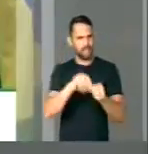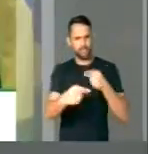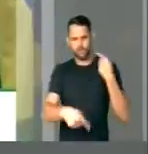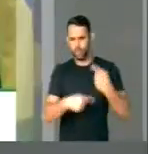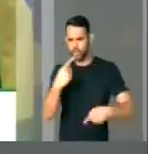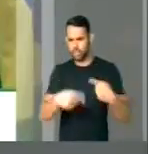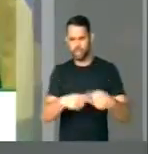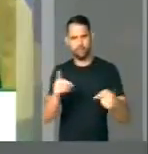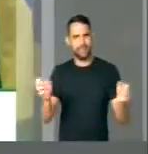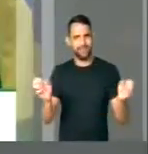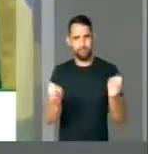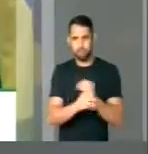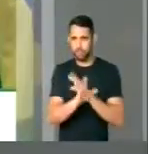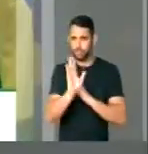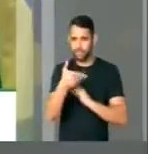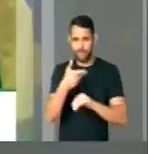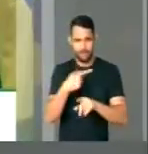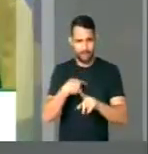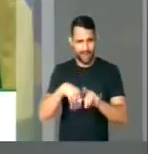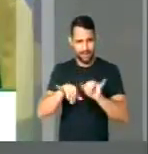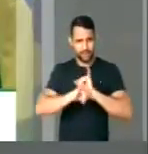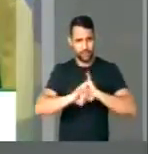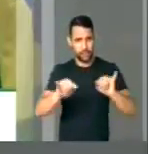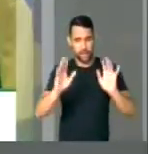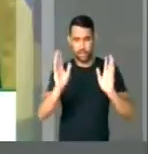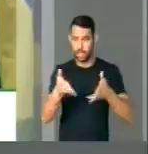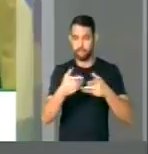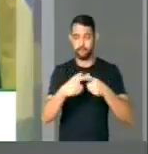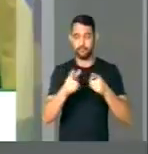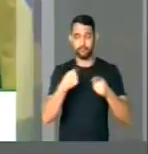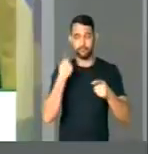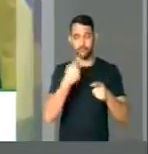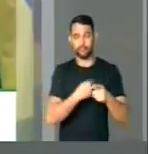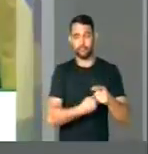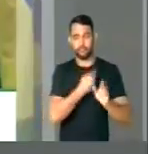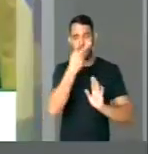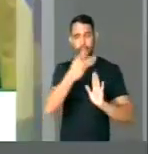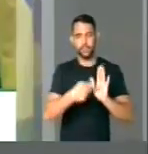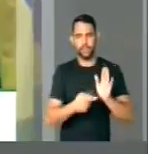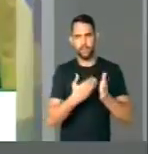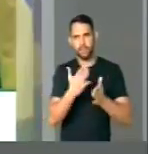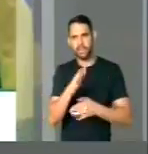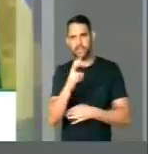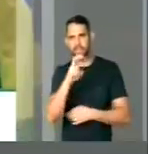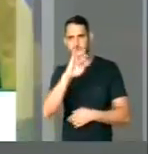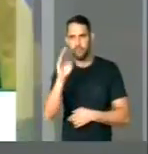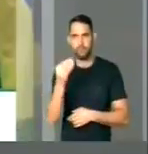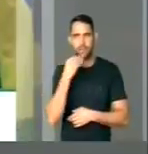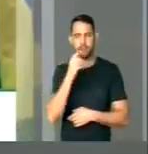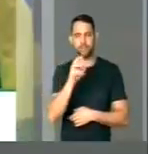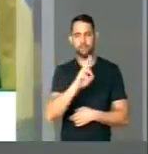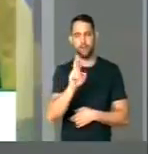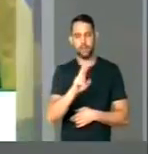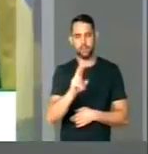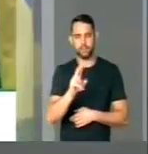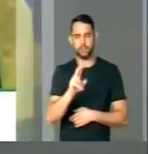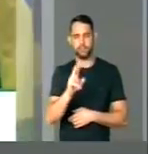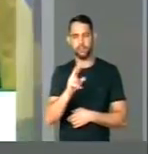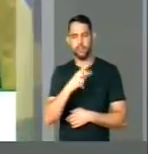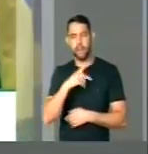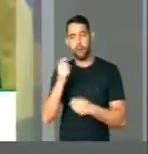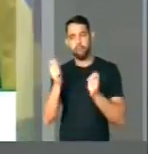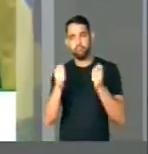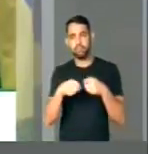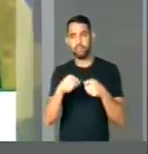amadurecido para que ele possa ser anunciado nós teremos um projeto de perto de 5 milhões de dólares a